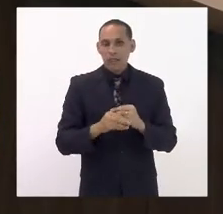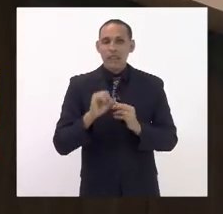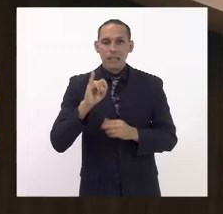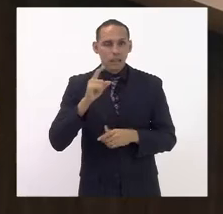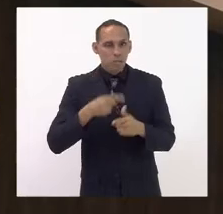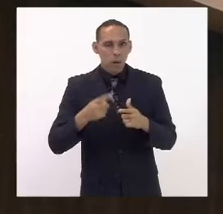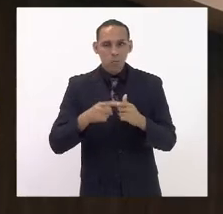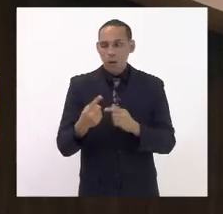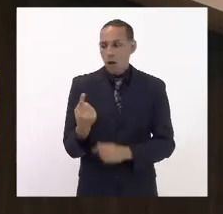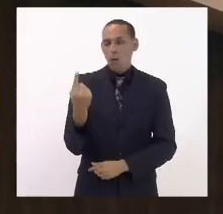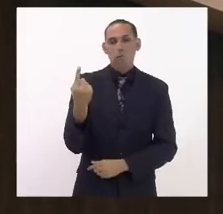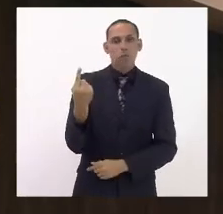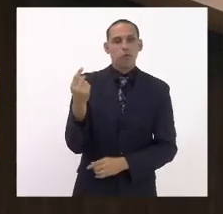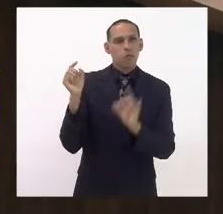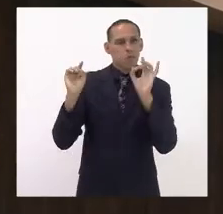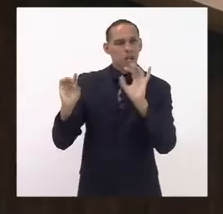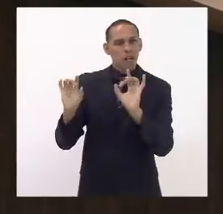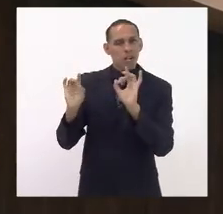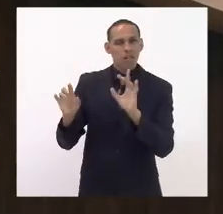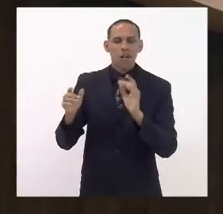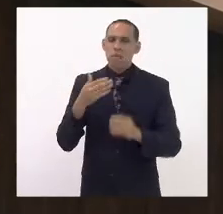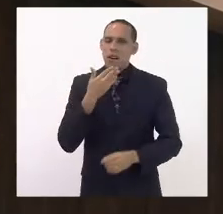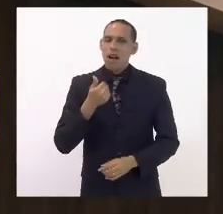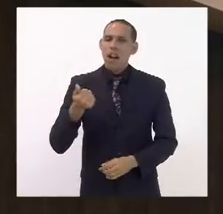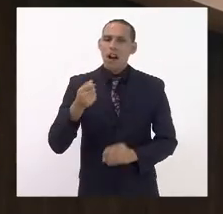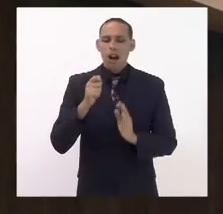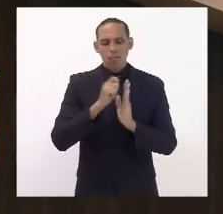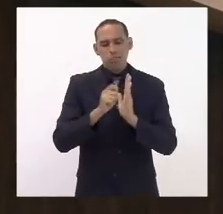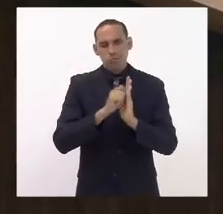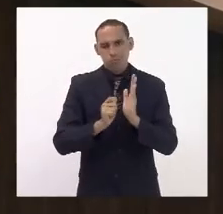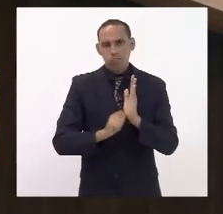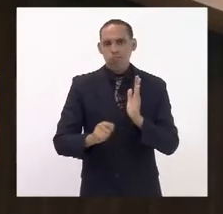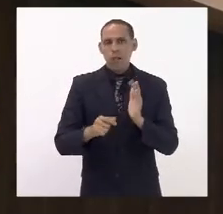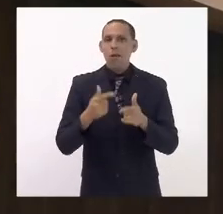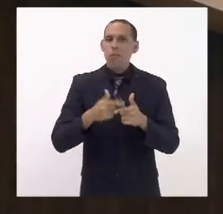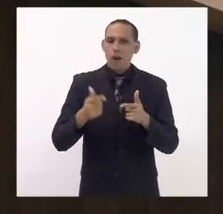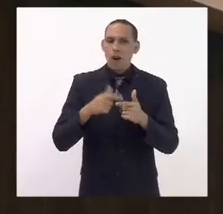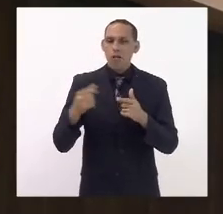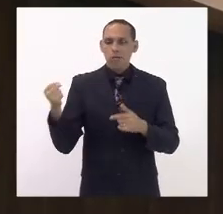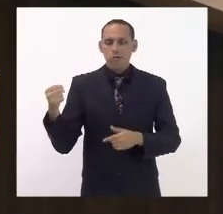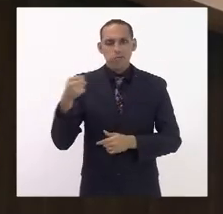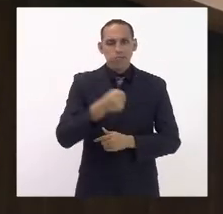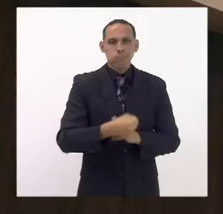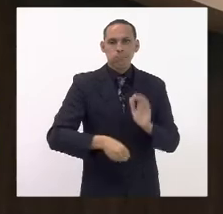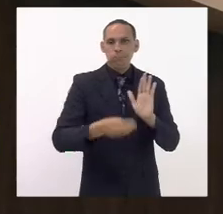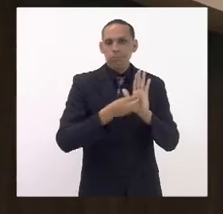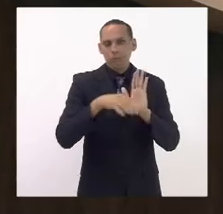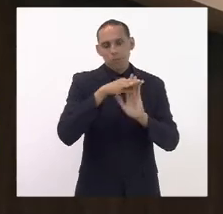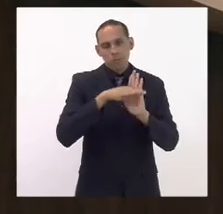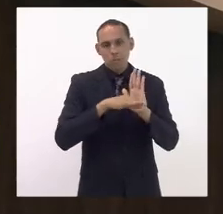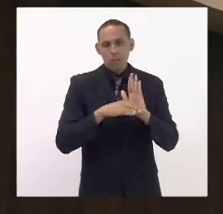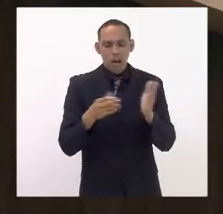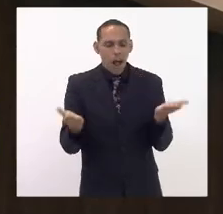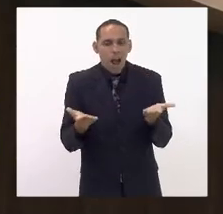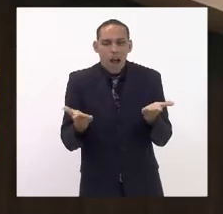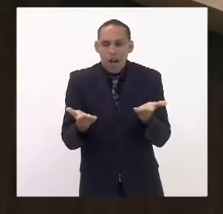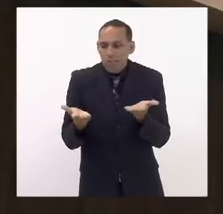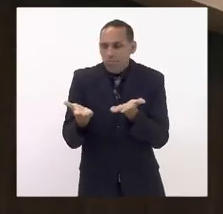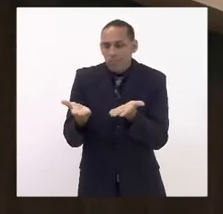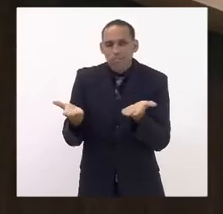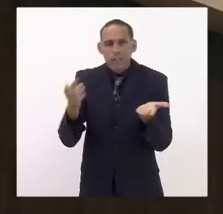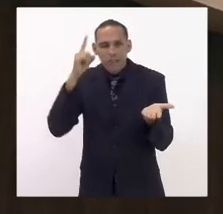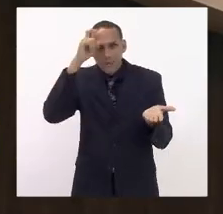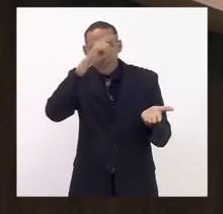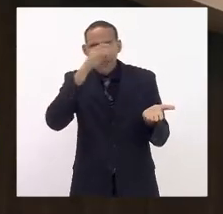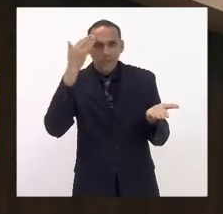problema específico, tem que redigir o problema específico e trazer a pauta, porque assim como está, está difícil de